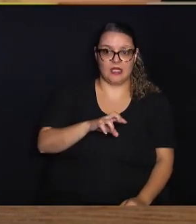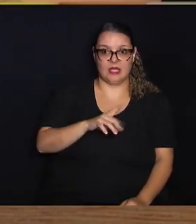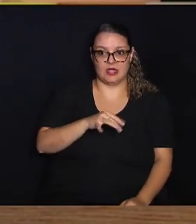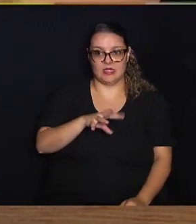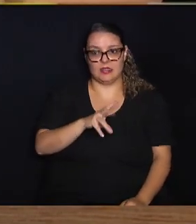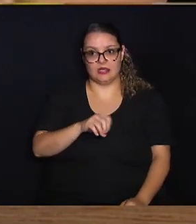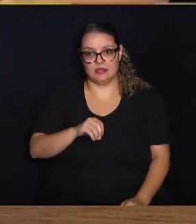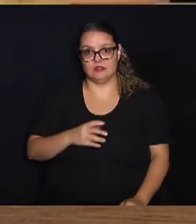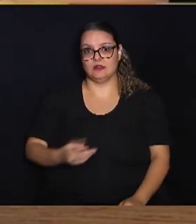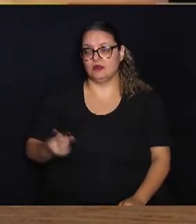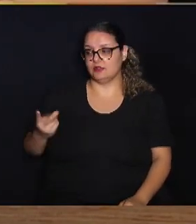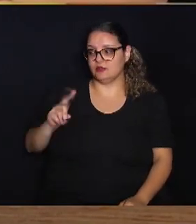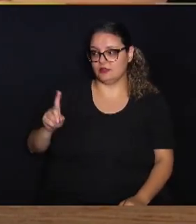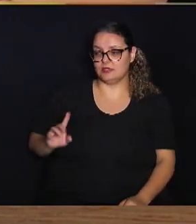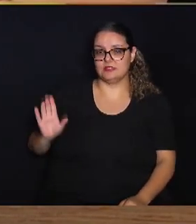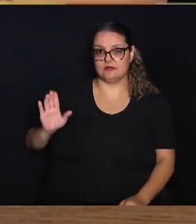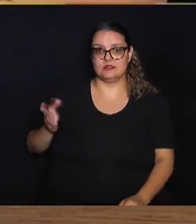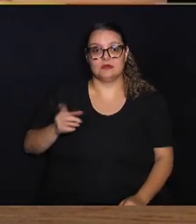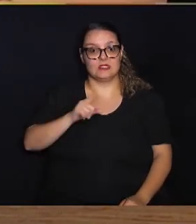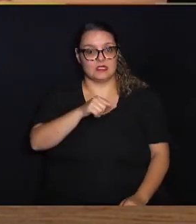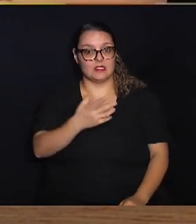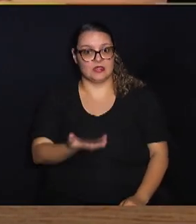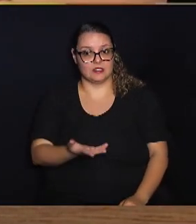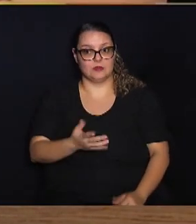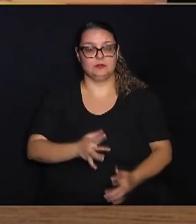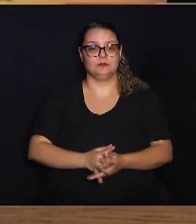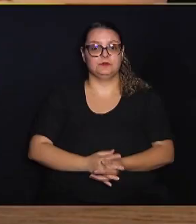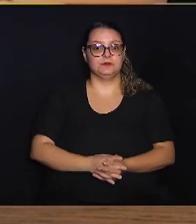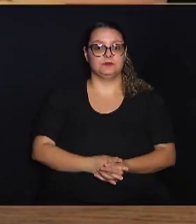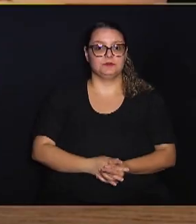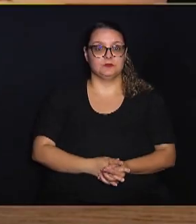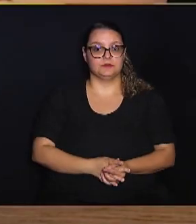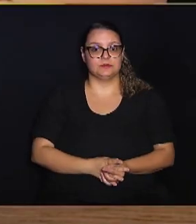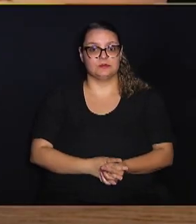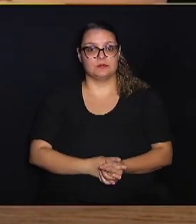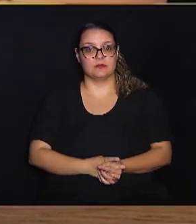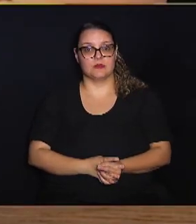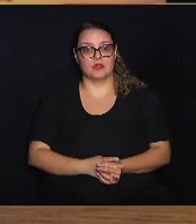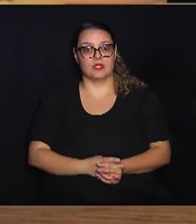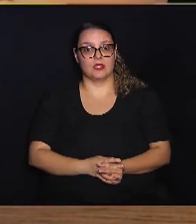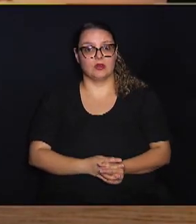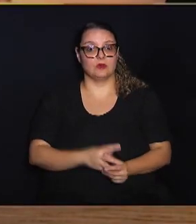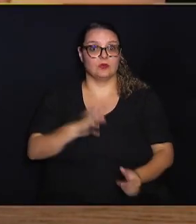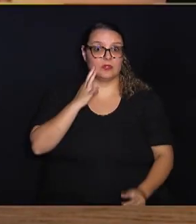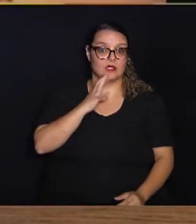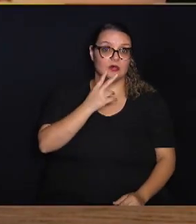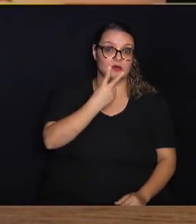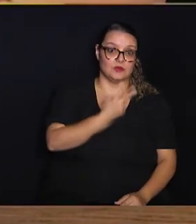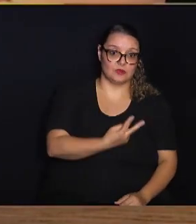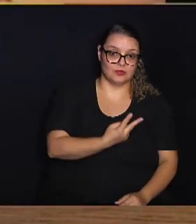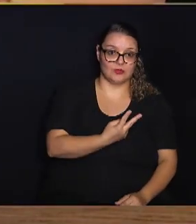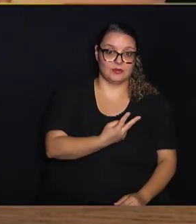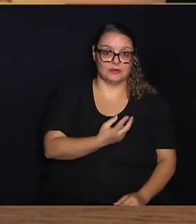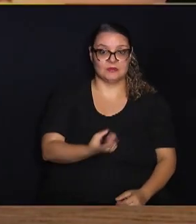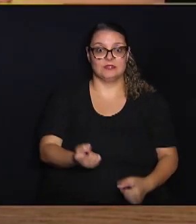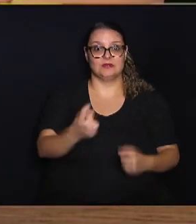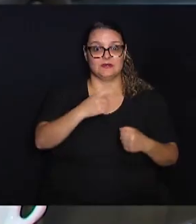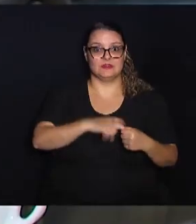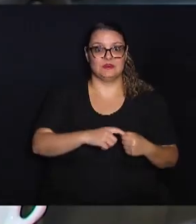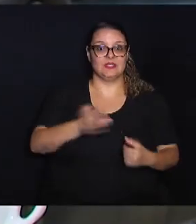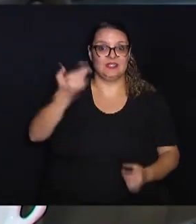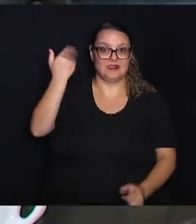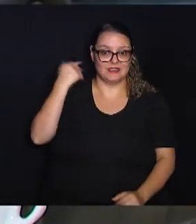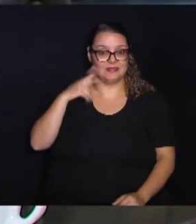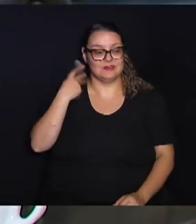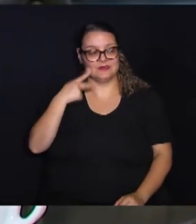não saíram. Dois né? não saíram, né? Mas nós temos, engraçado que também dois que estão voltando já foram